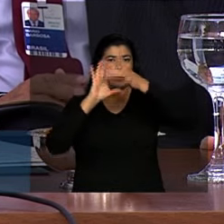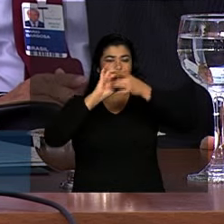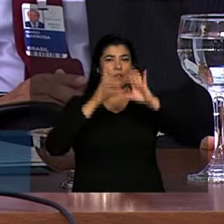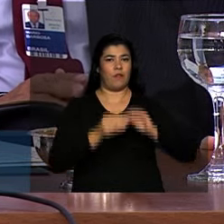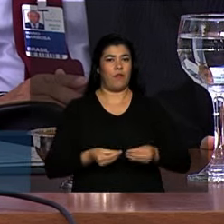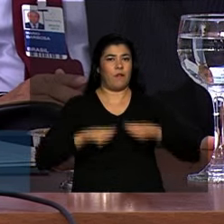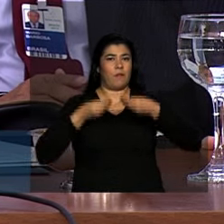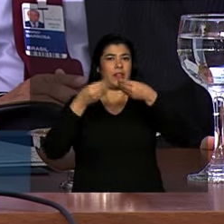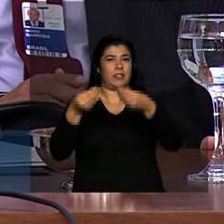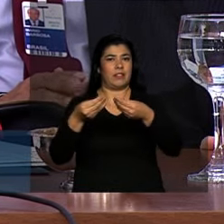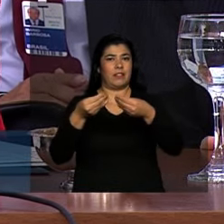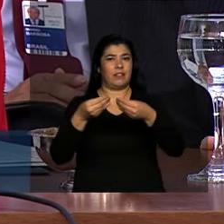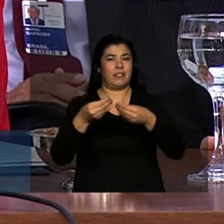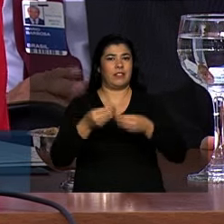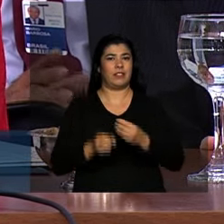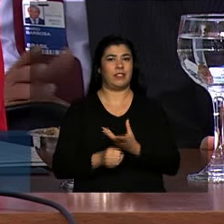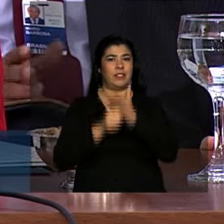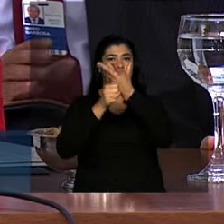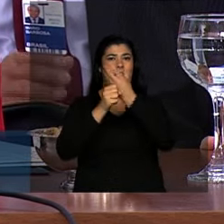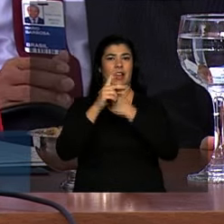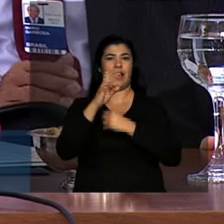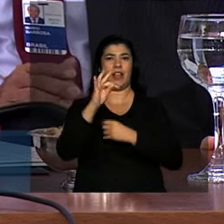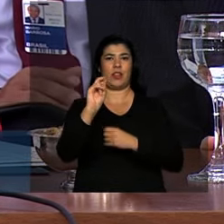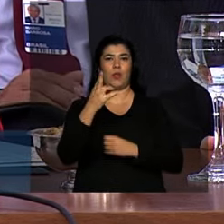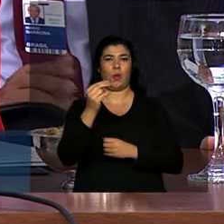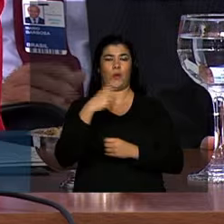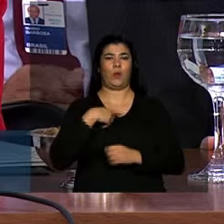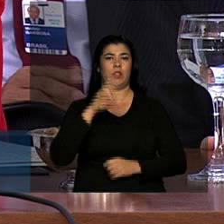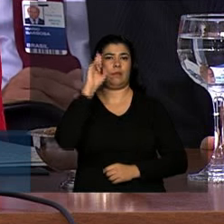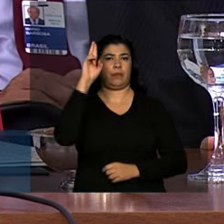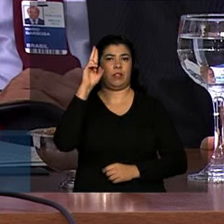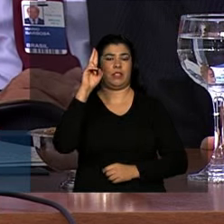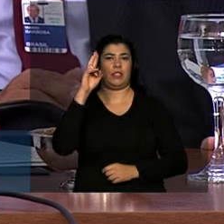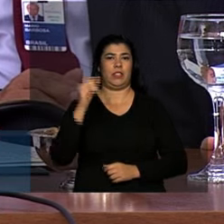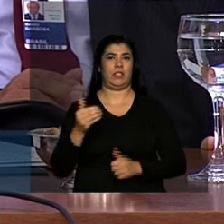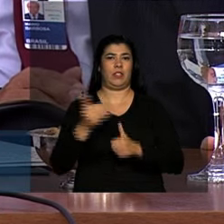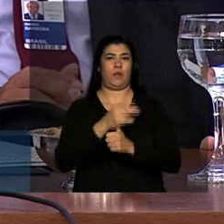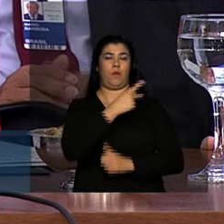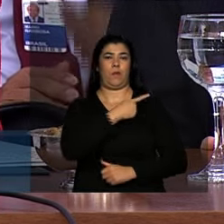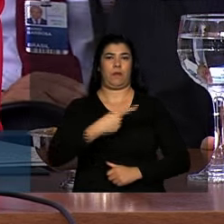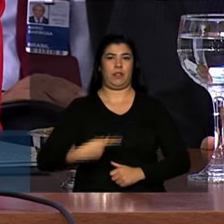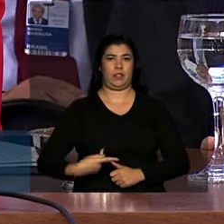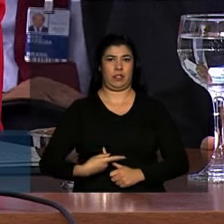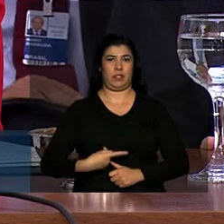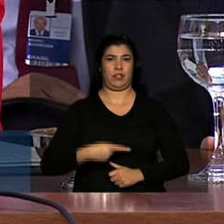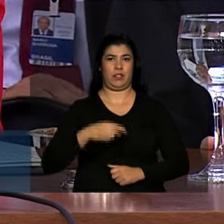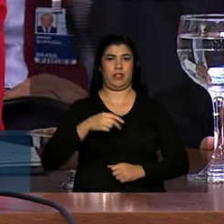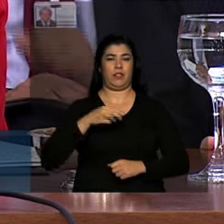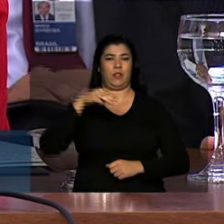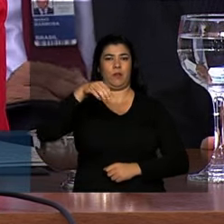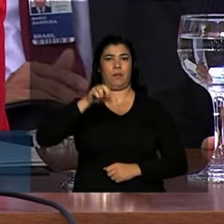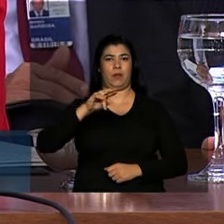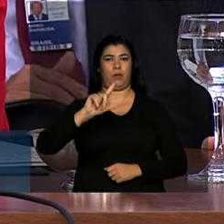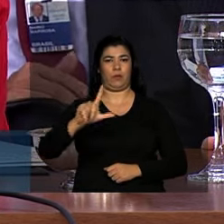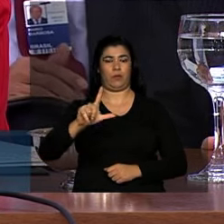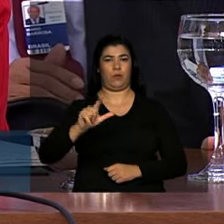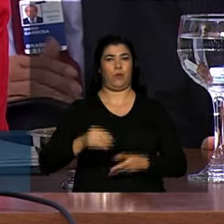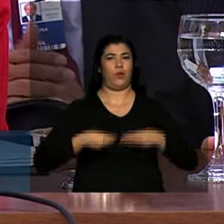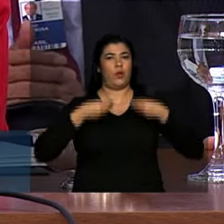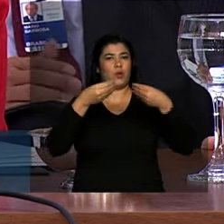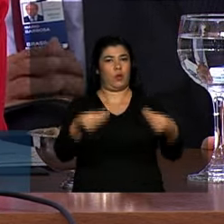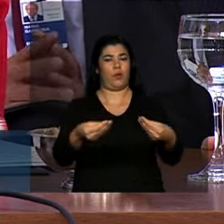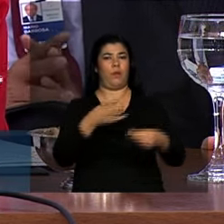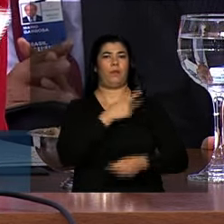tocha da presidência pro tempore do Mercosul. Confio, querido amigo